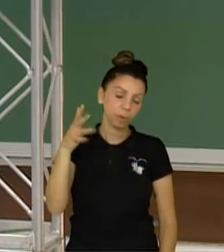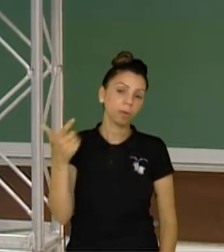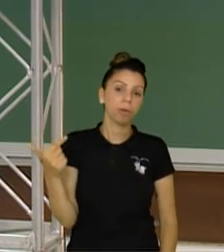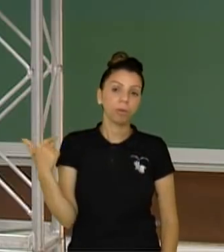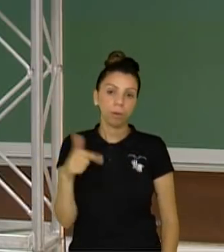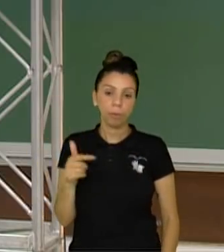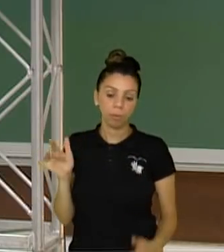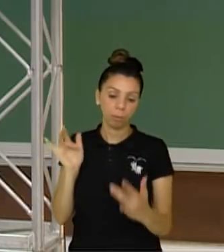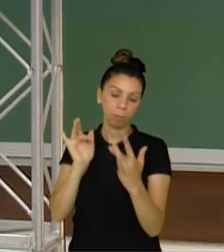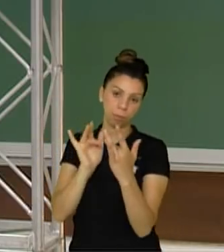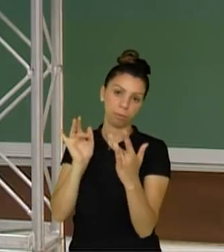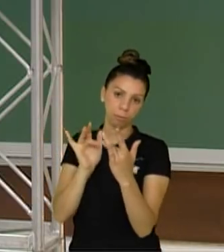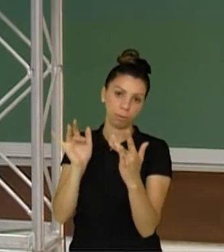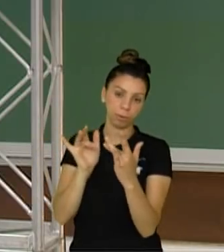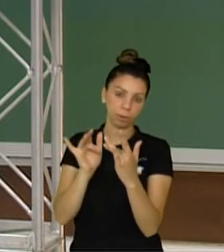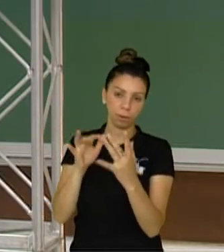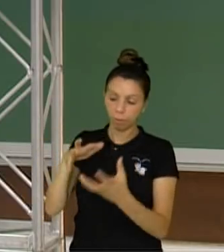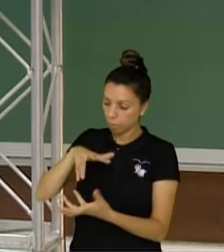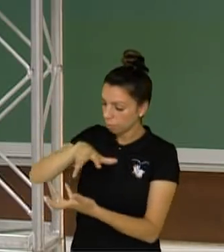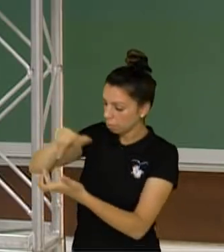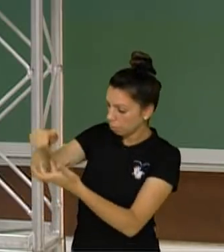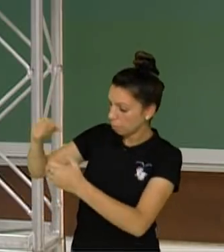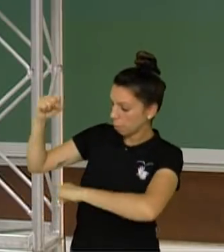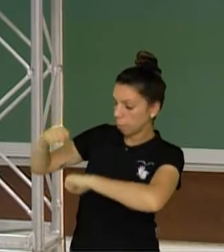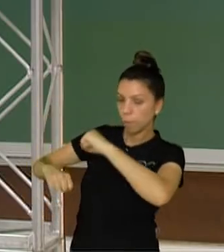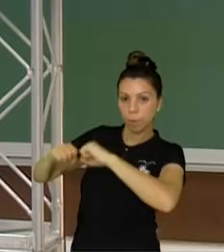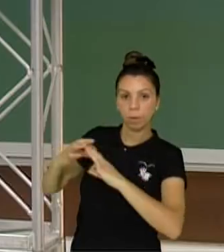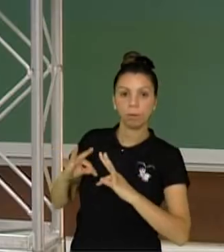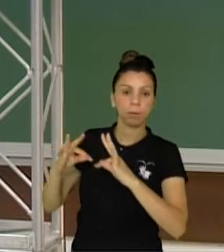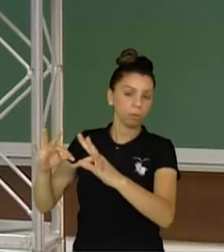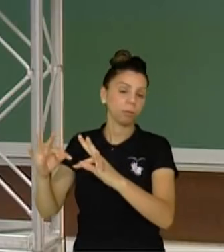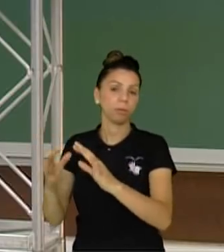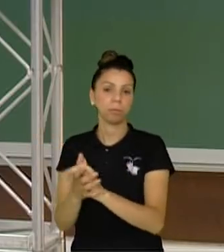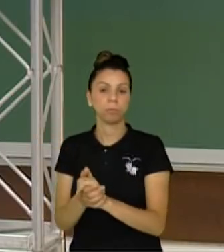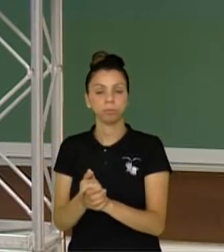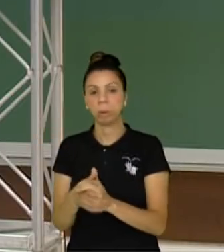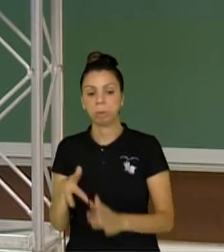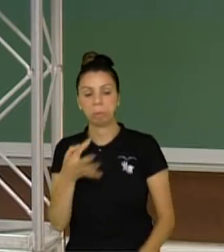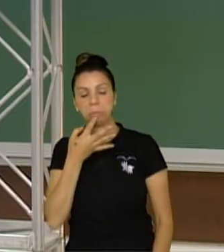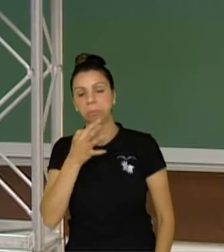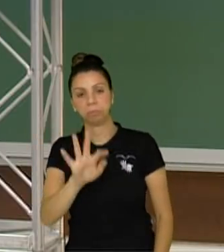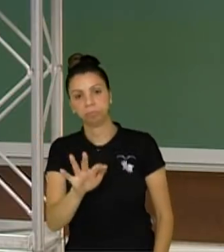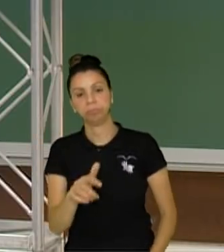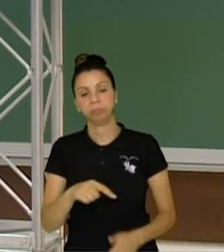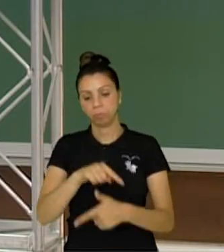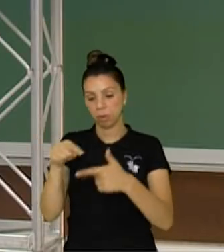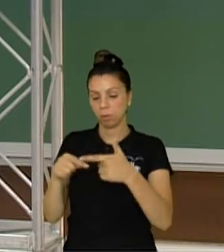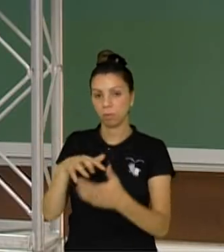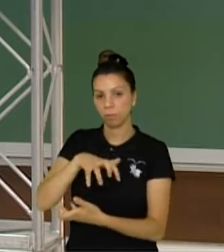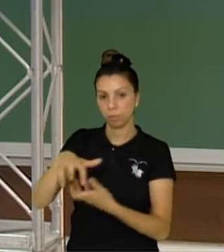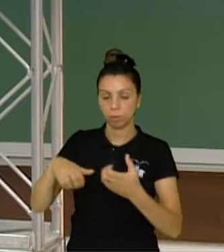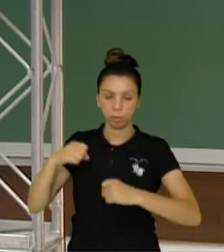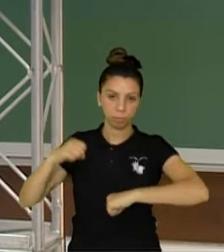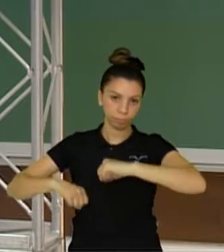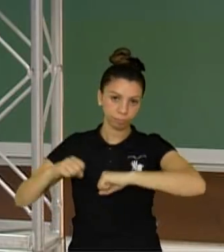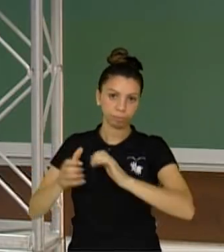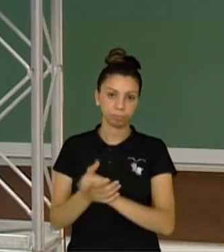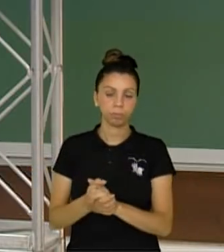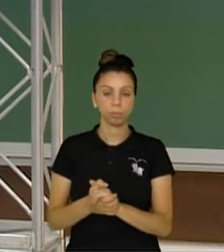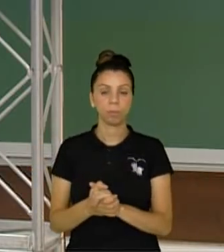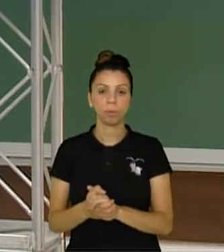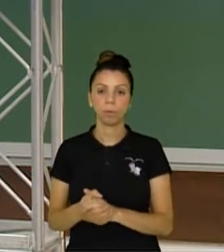terem contato com o mundo tecnológico da segunda Revolução Industrial, os povos europeus,